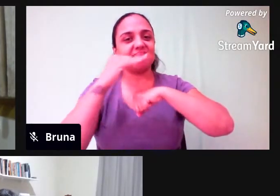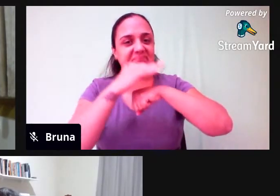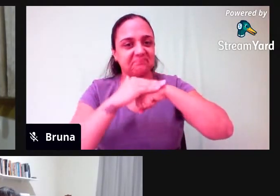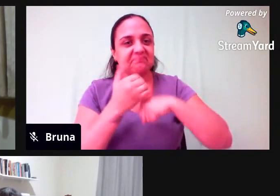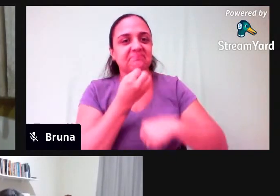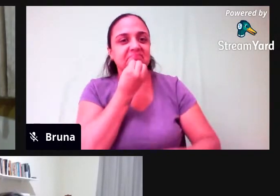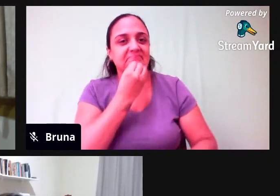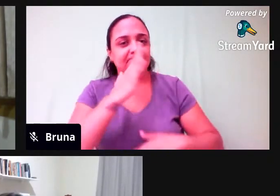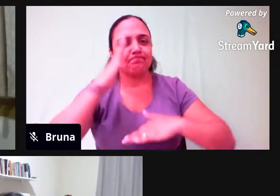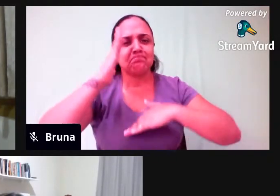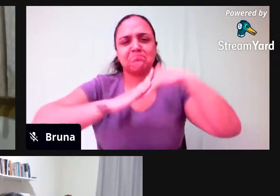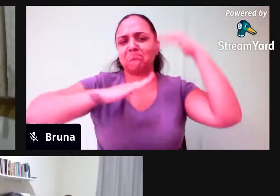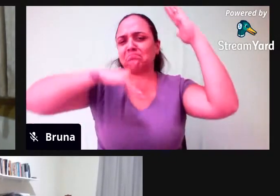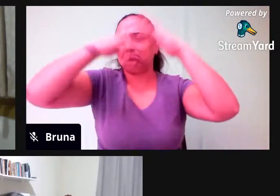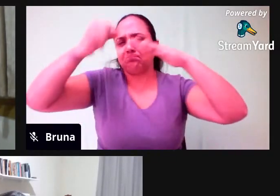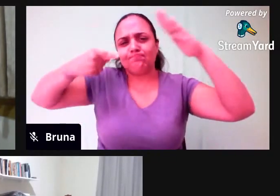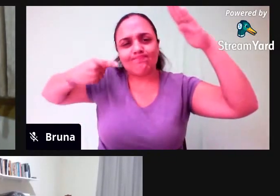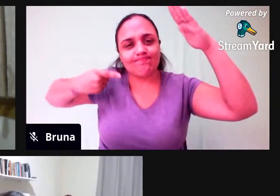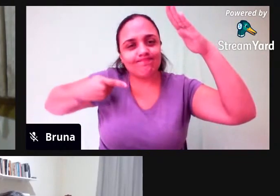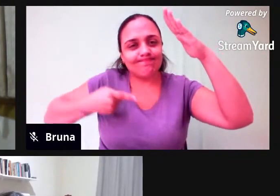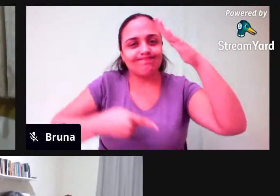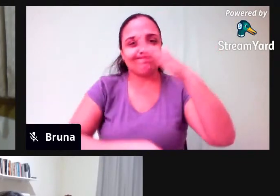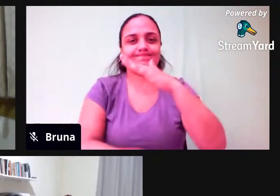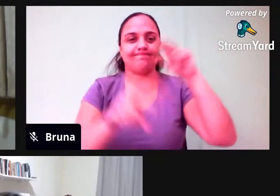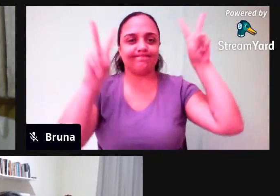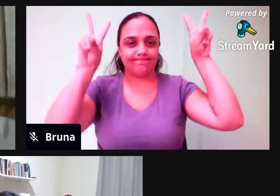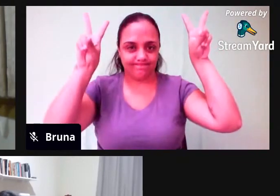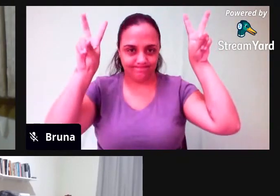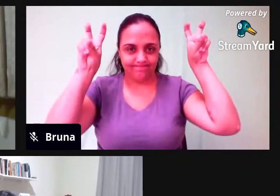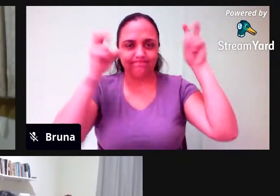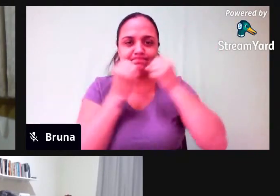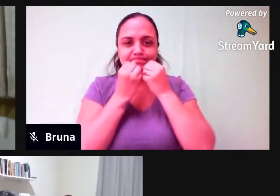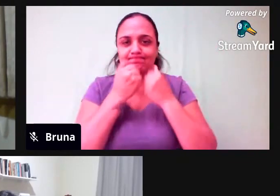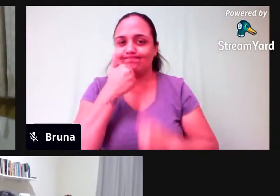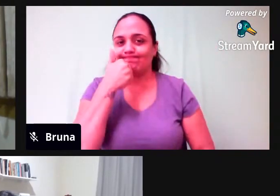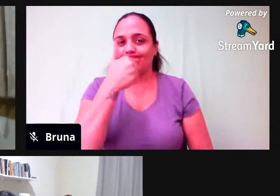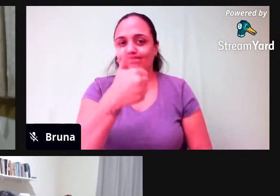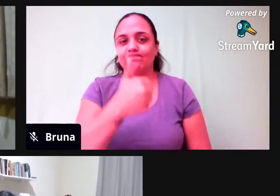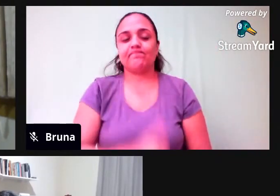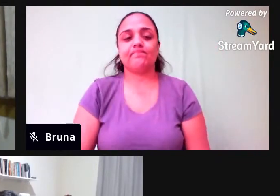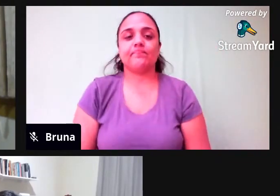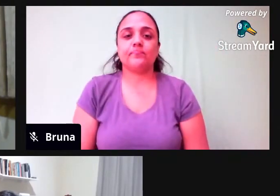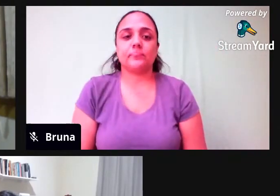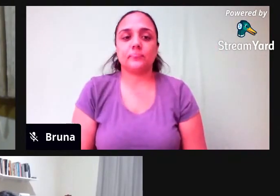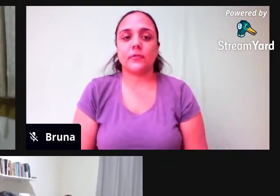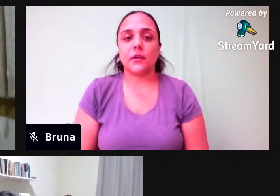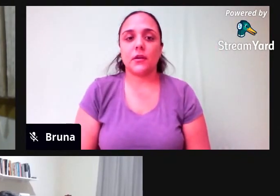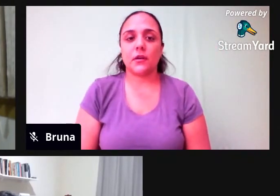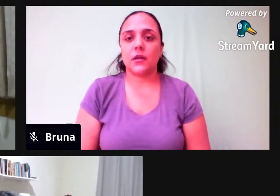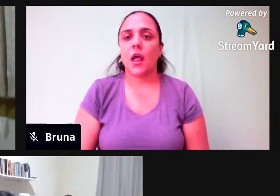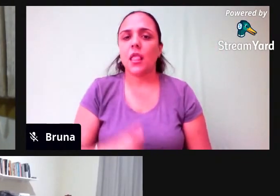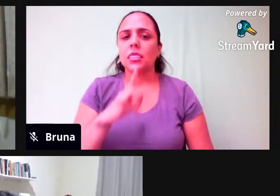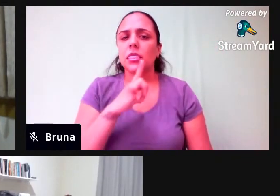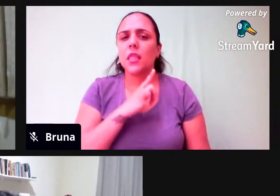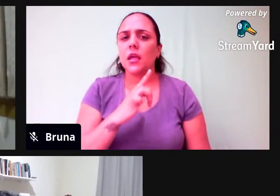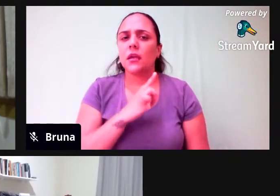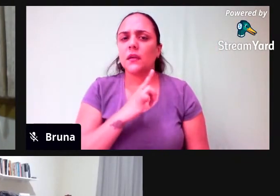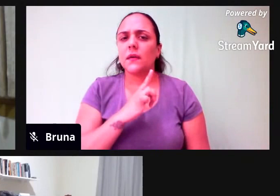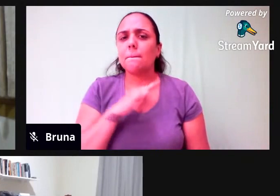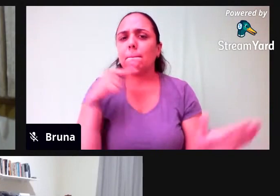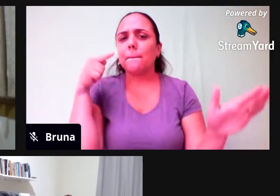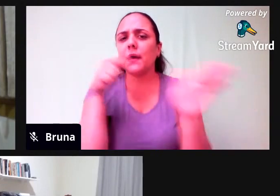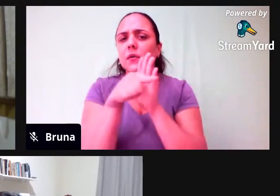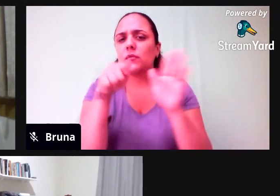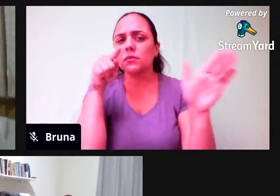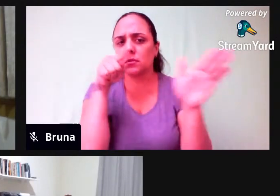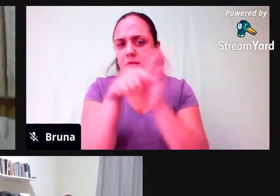essa profundidade nesse assunto. E a gente tem algumas questões,